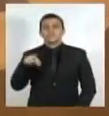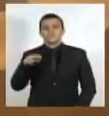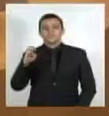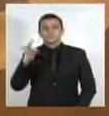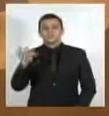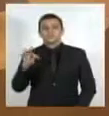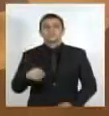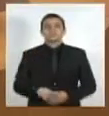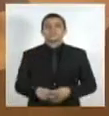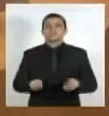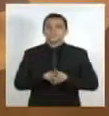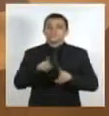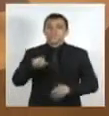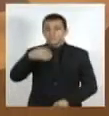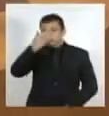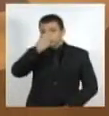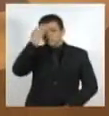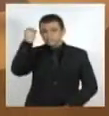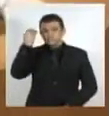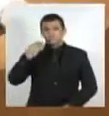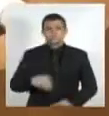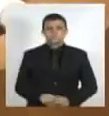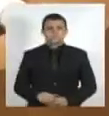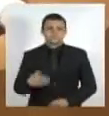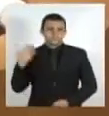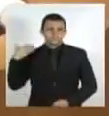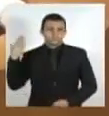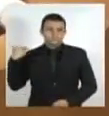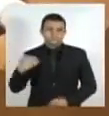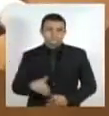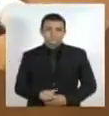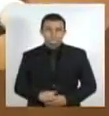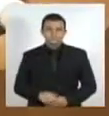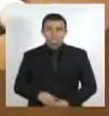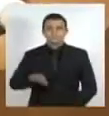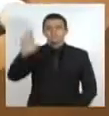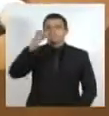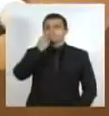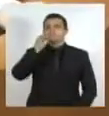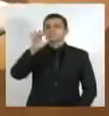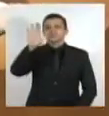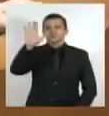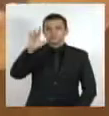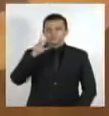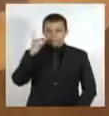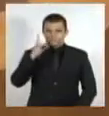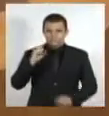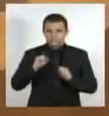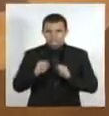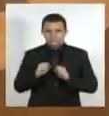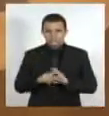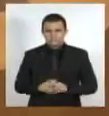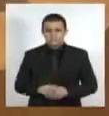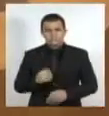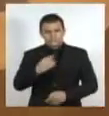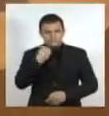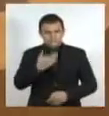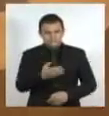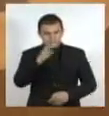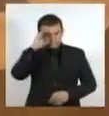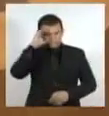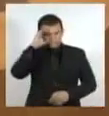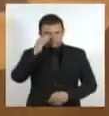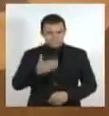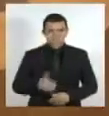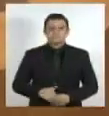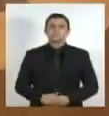que estão esquecidos em uma parte do passado. Me dê uma parte, deputado Otrino, por favor. Deputado Cabo Campos.